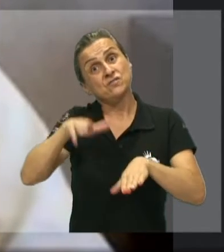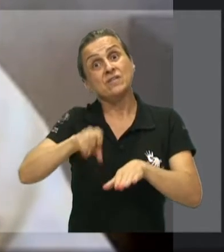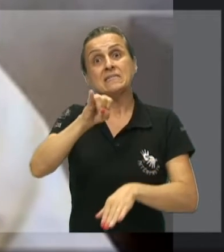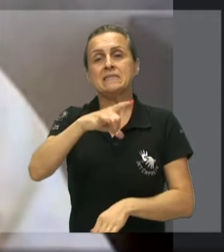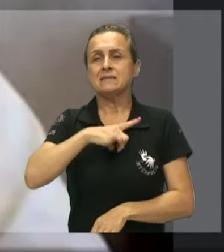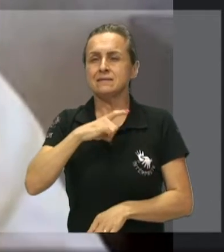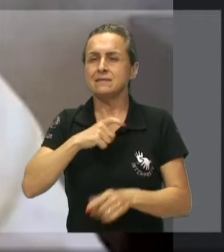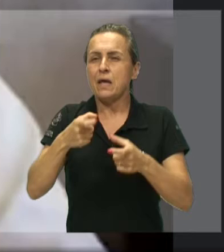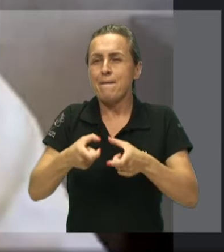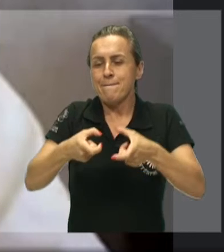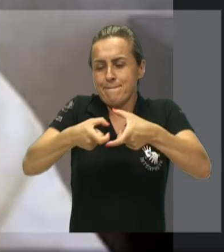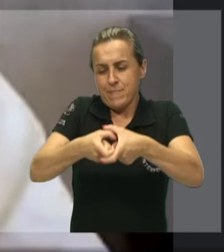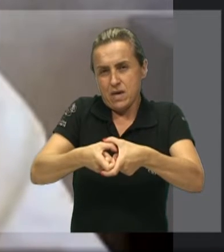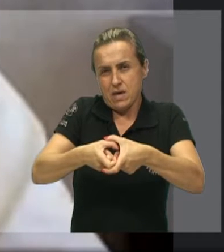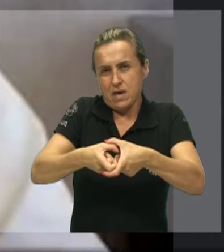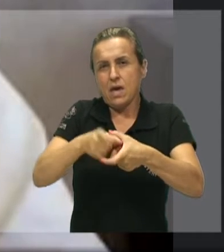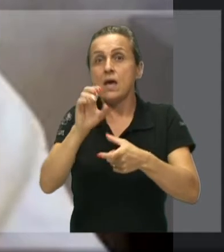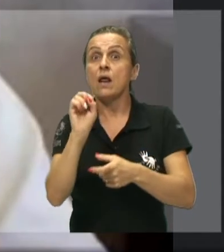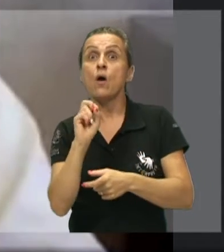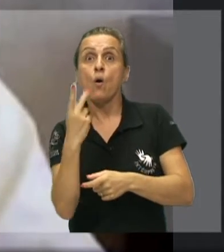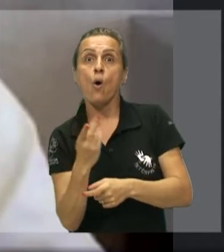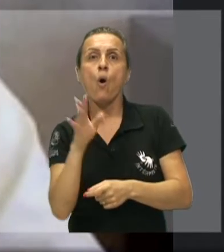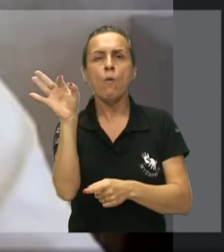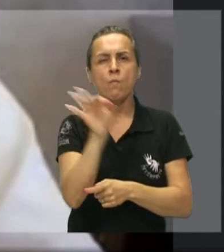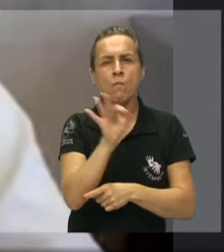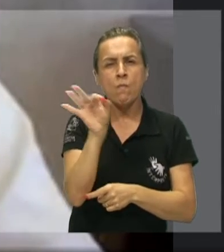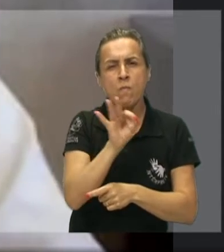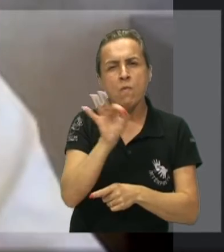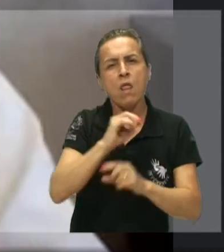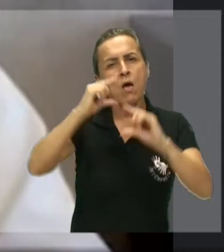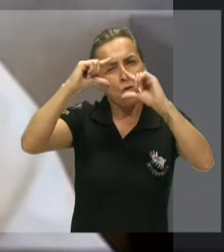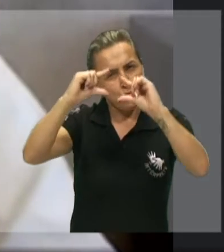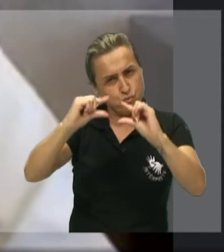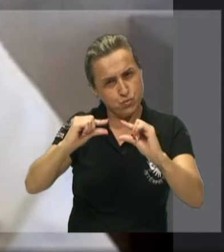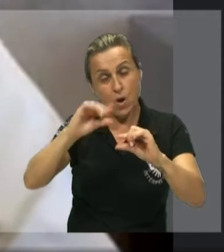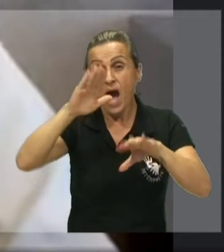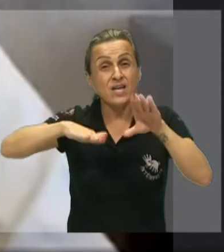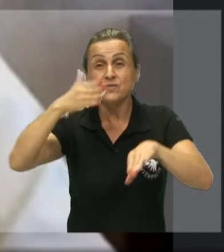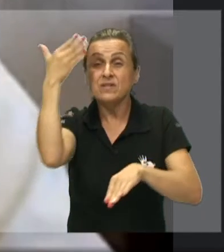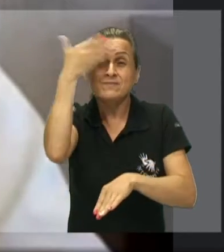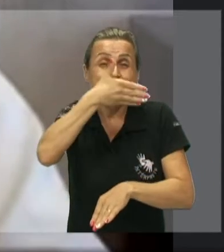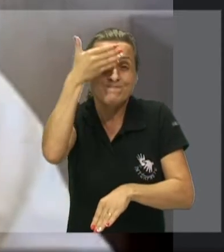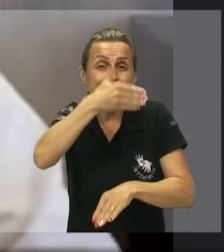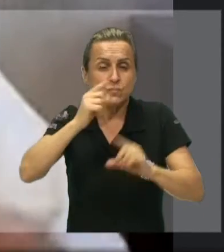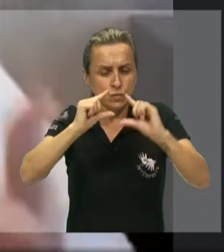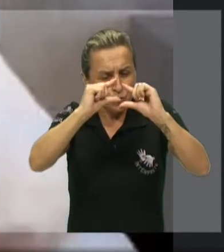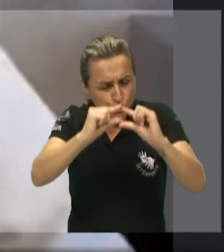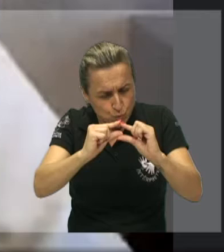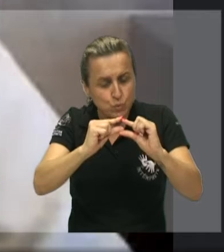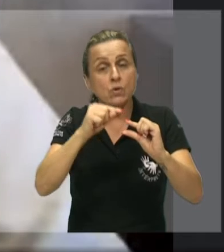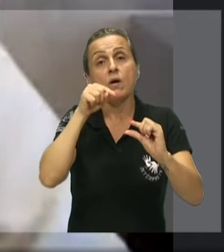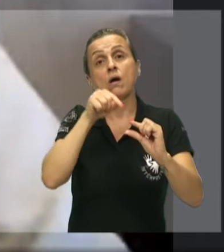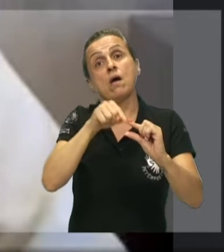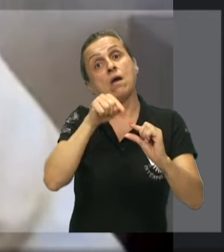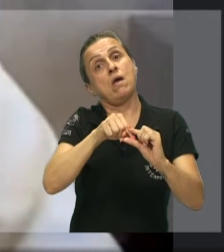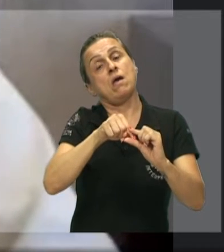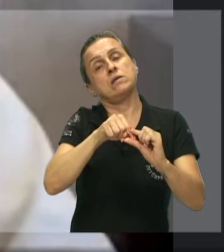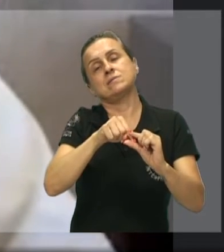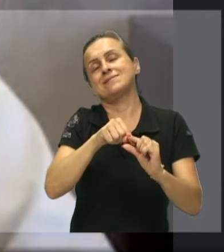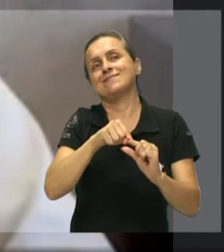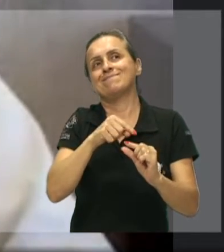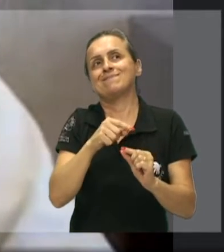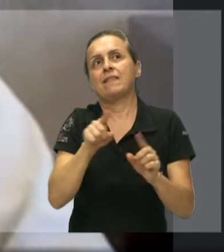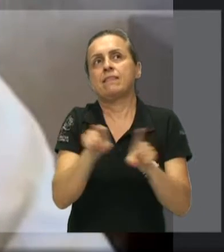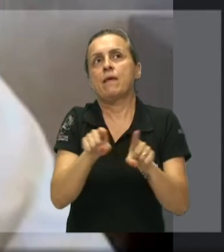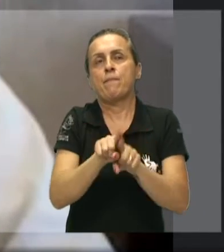com baixo grau de diferenciação, ou seja, que sejam tumores que não sejam tão agressivos, então esses se beneficiariam e não pode ter metástases,